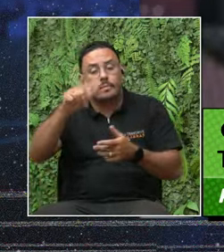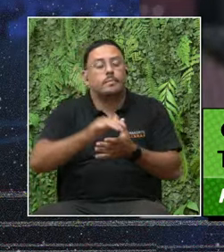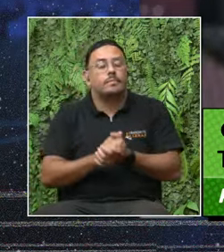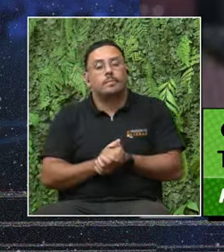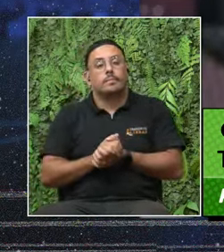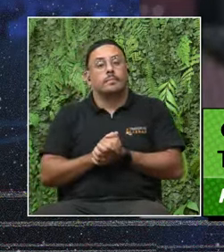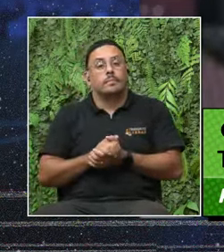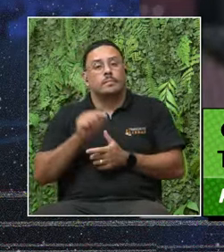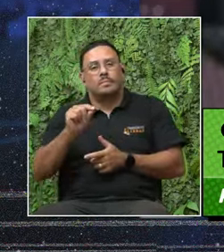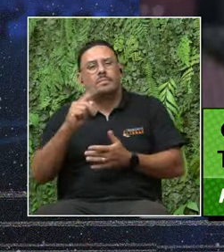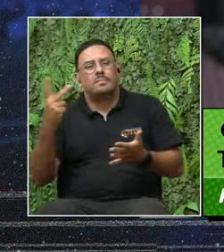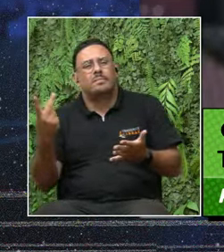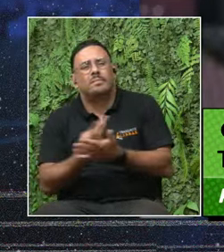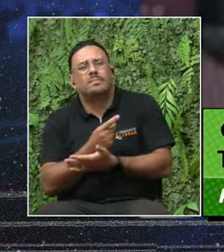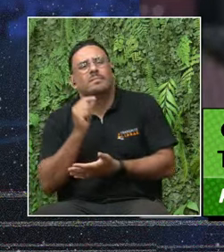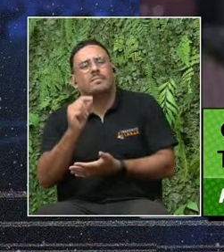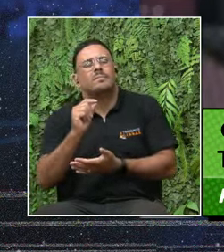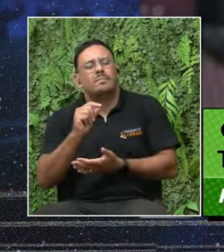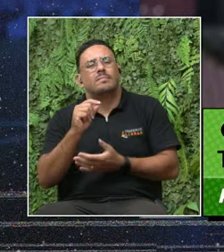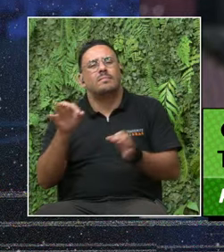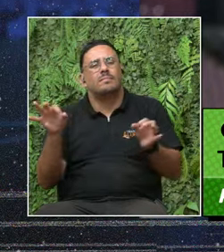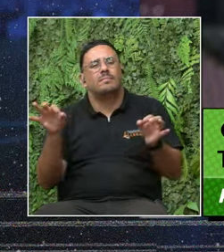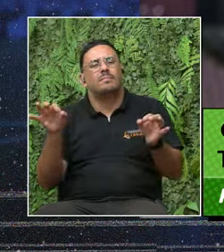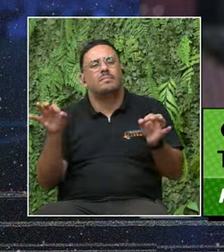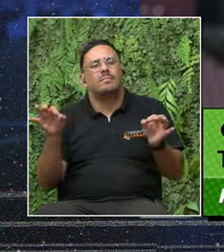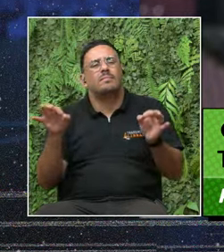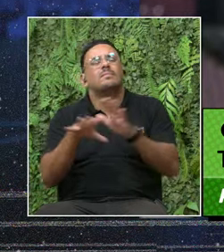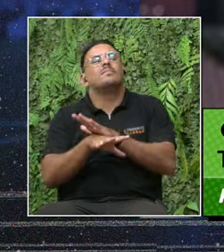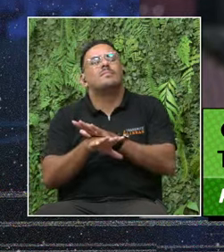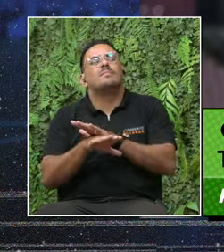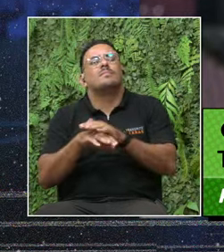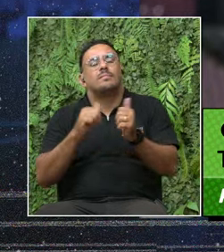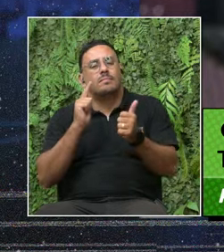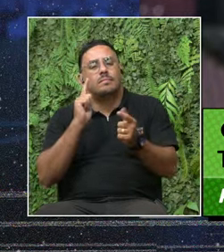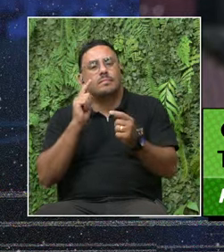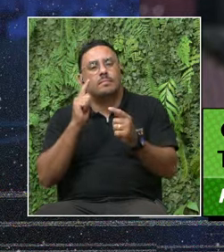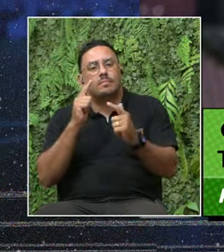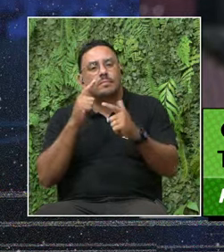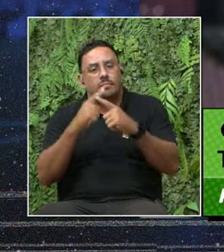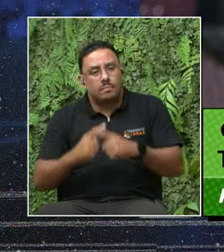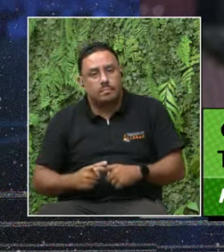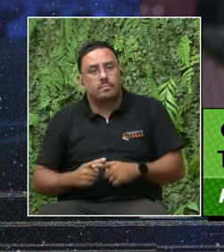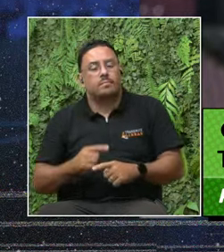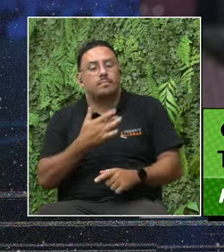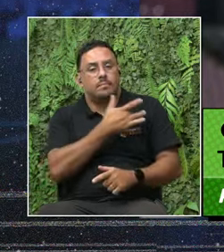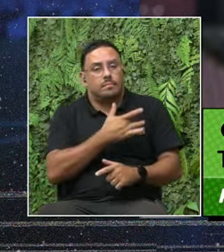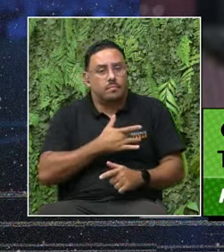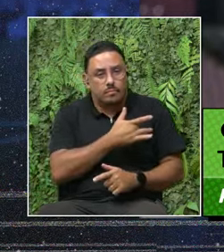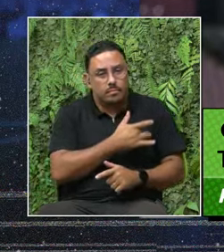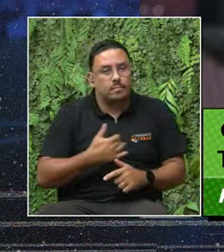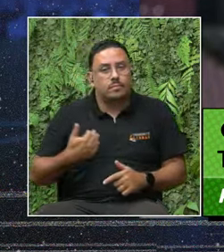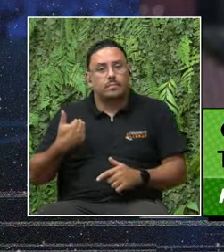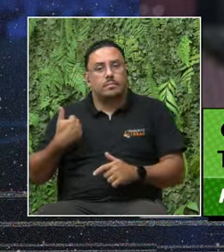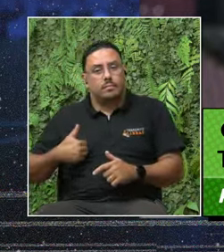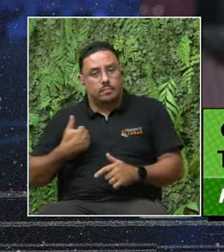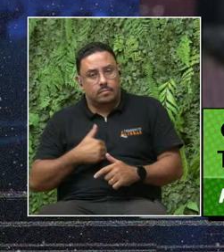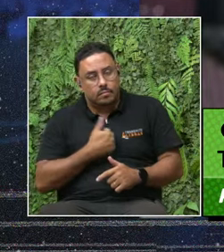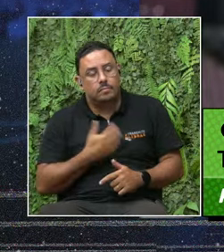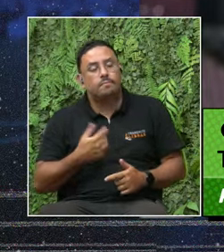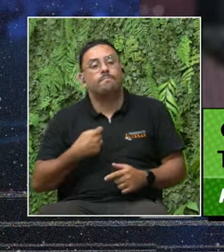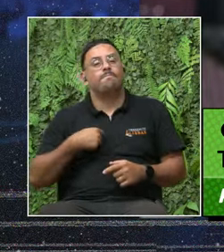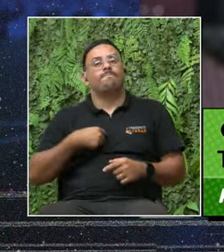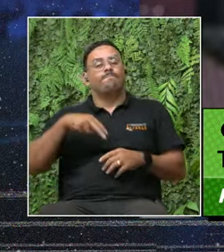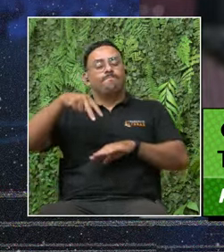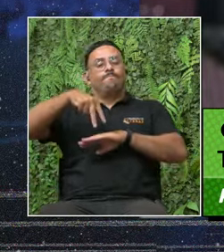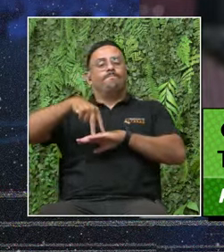agora situa derrota una final cont Il clo rival la posi Del